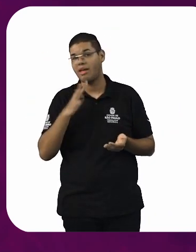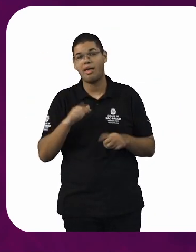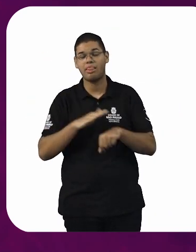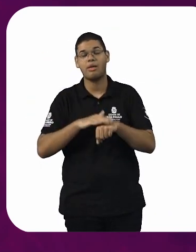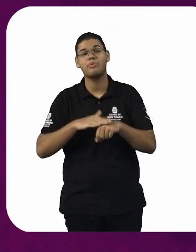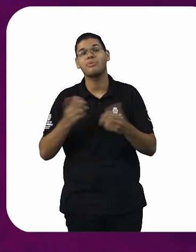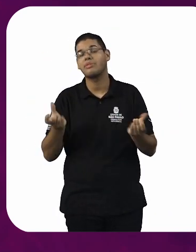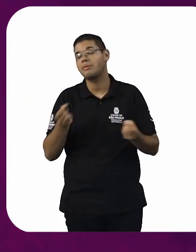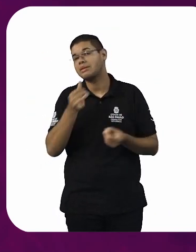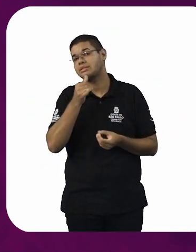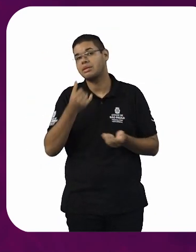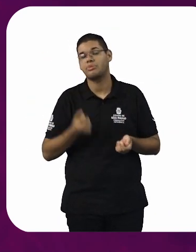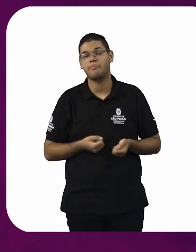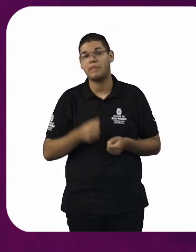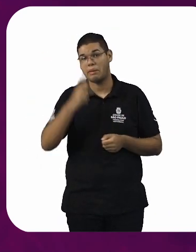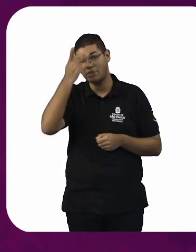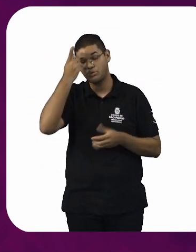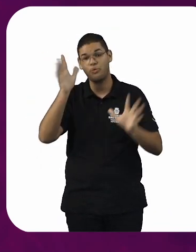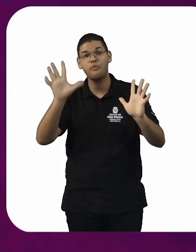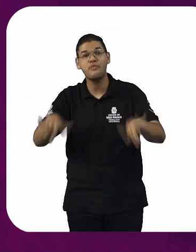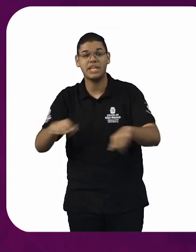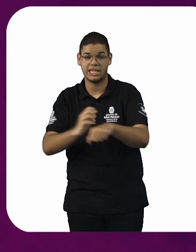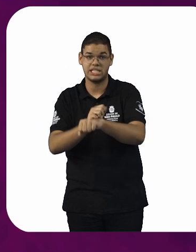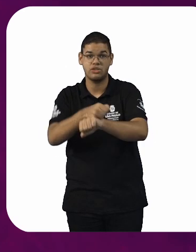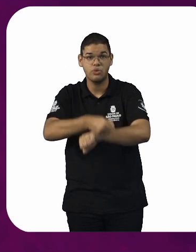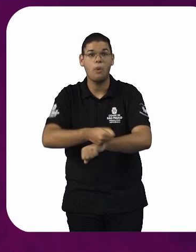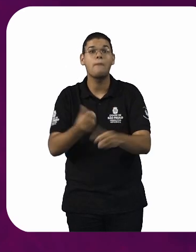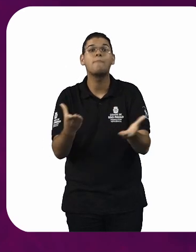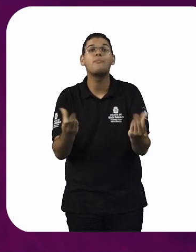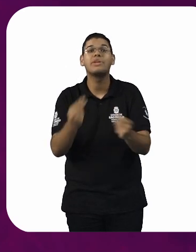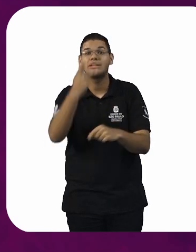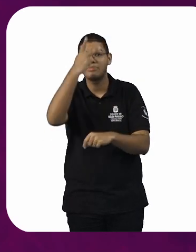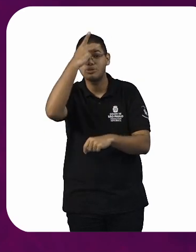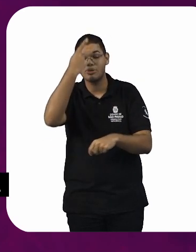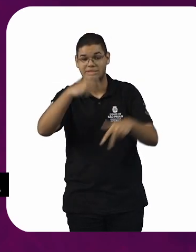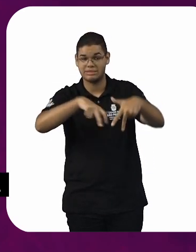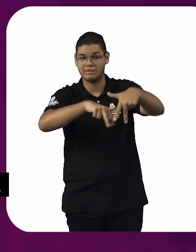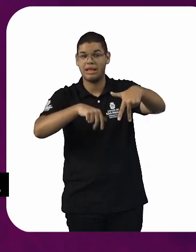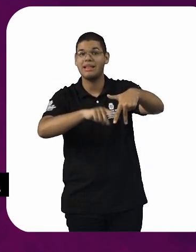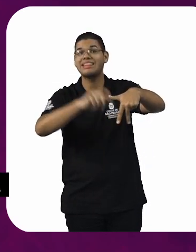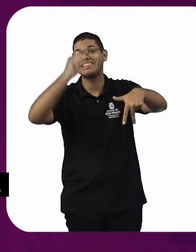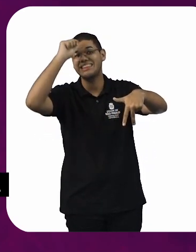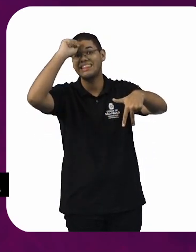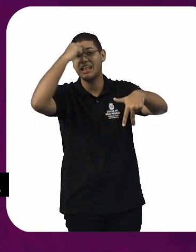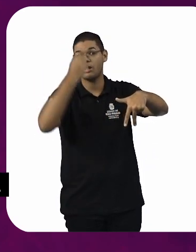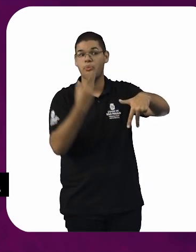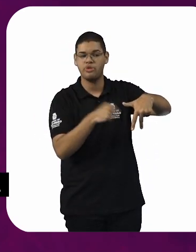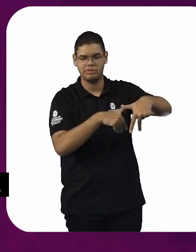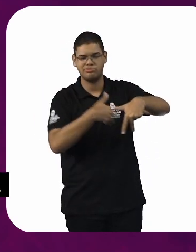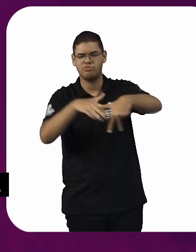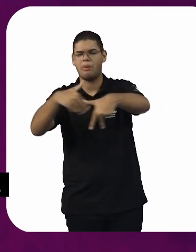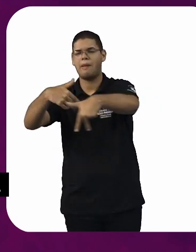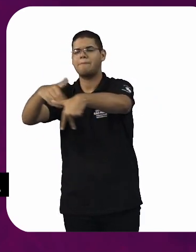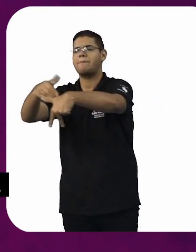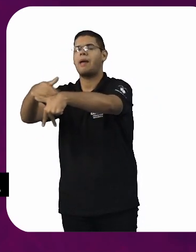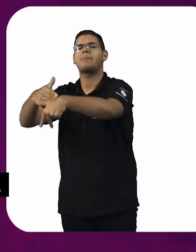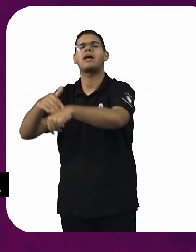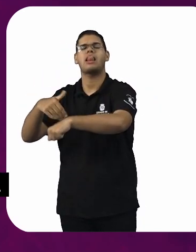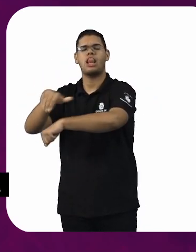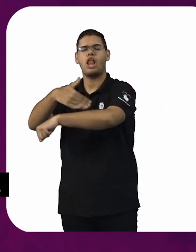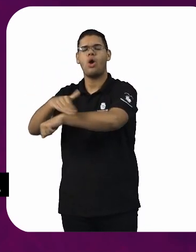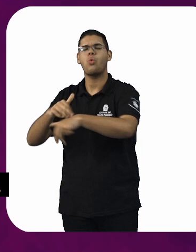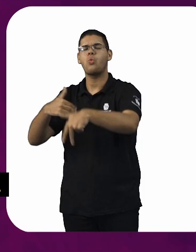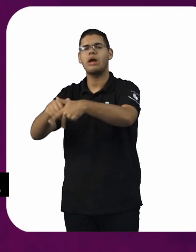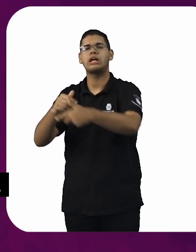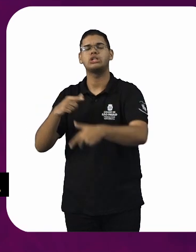as pessoas simplesmente foram colocadas na rua, né, sem terra, sem nenhuma formação,